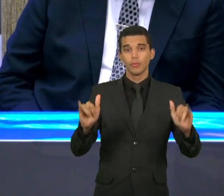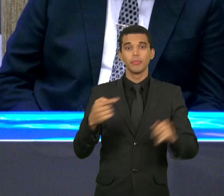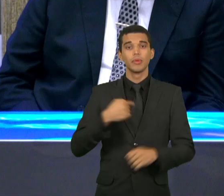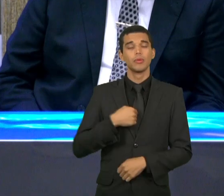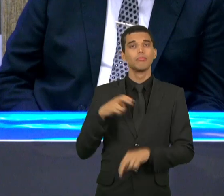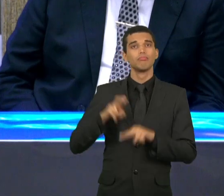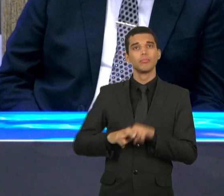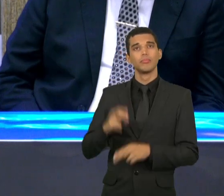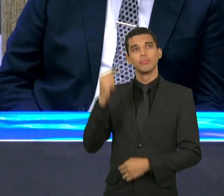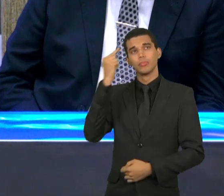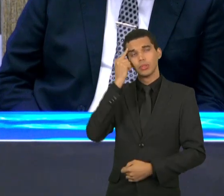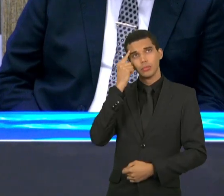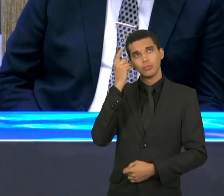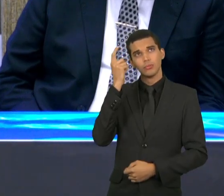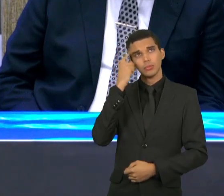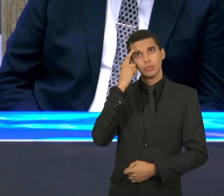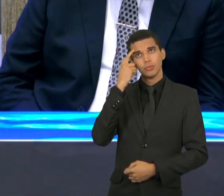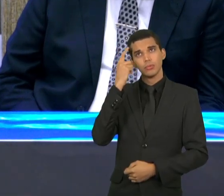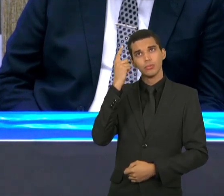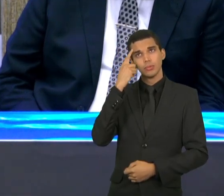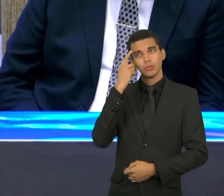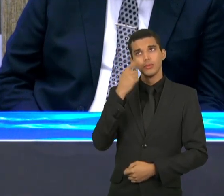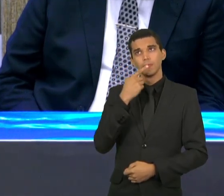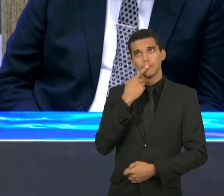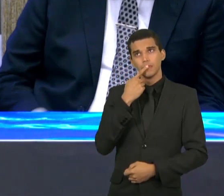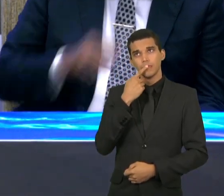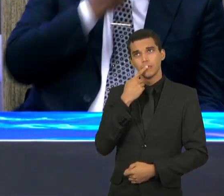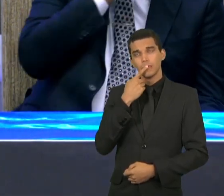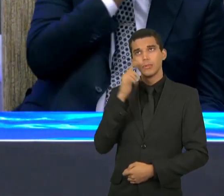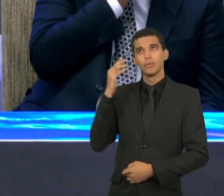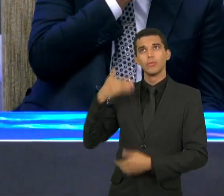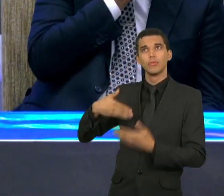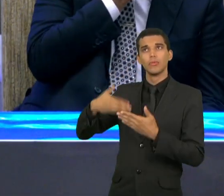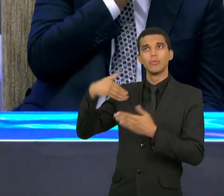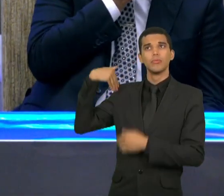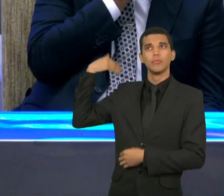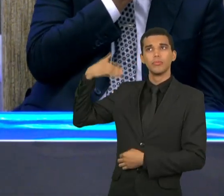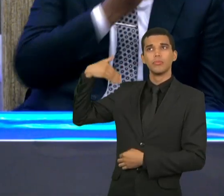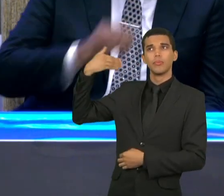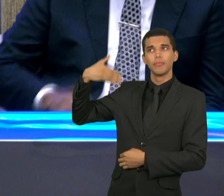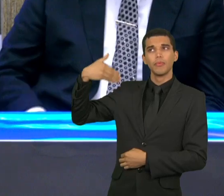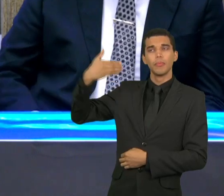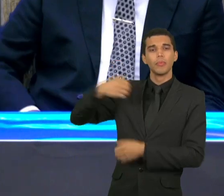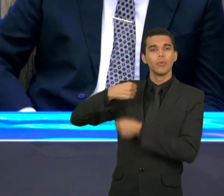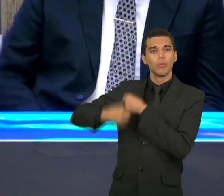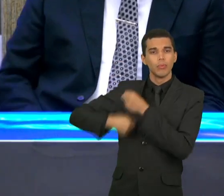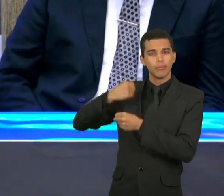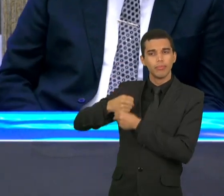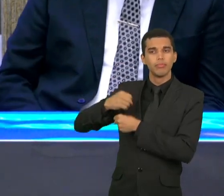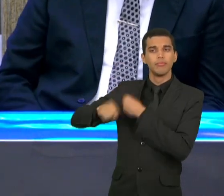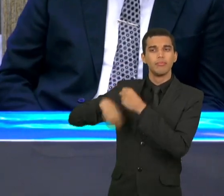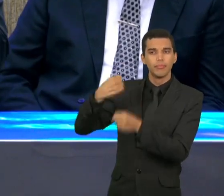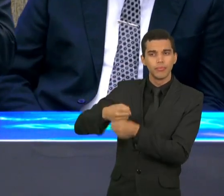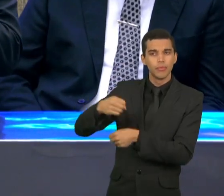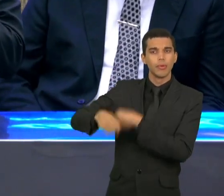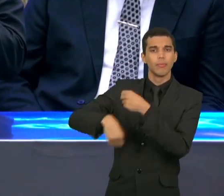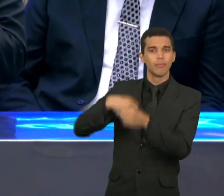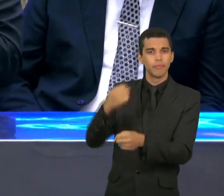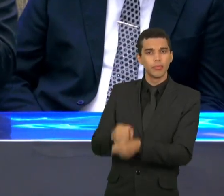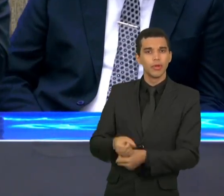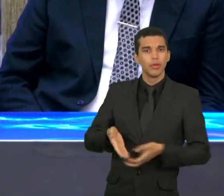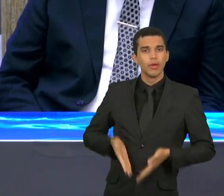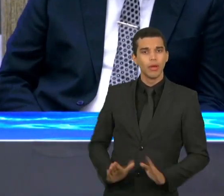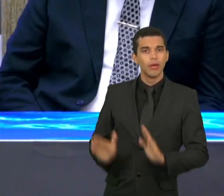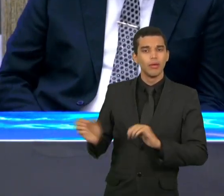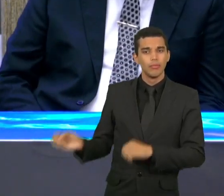pensando. Os tempos passam, geração vai, geração vem, e